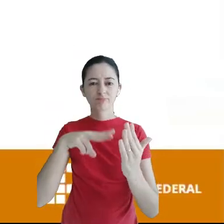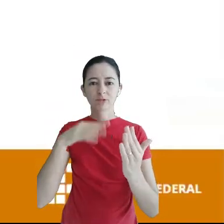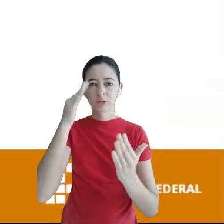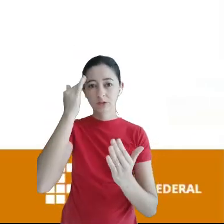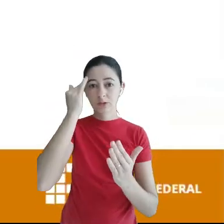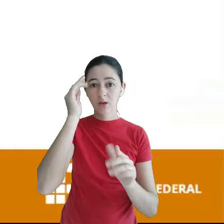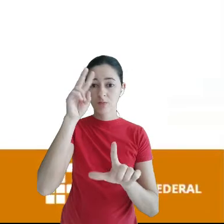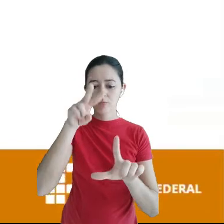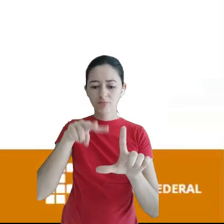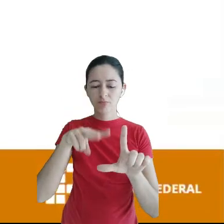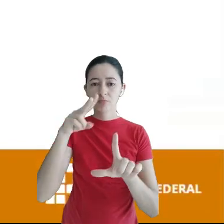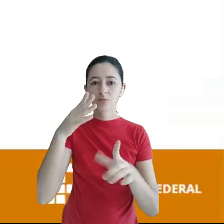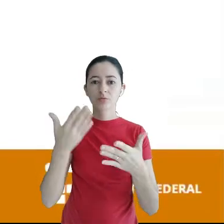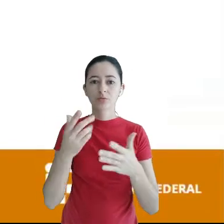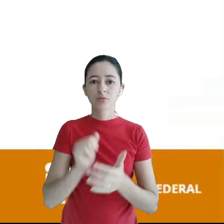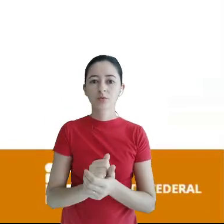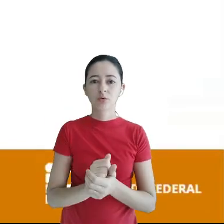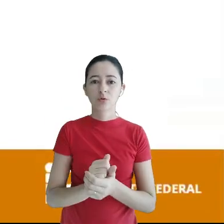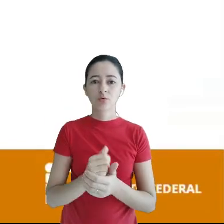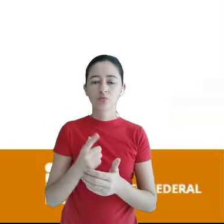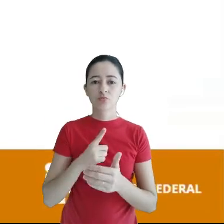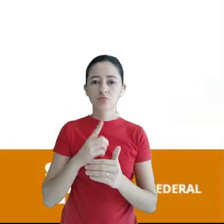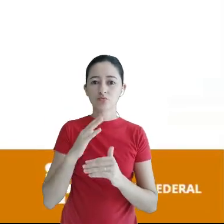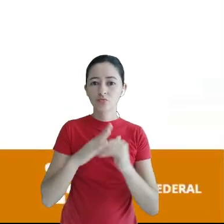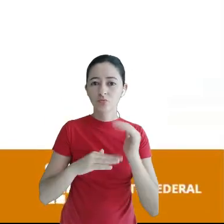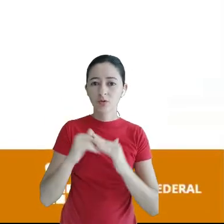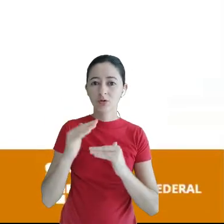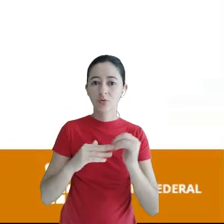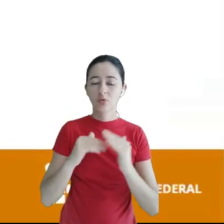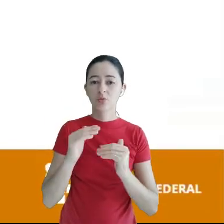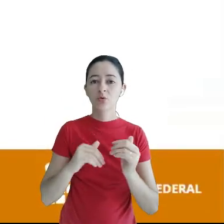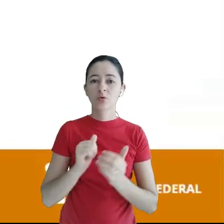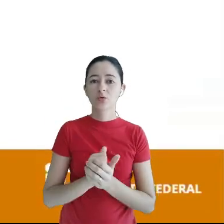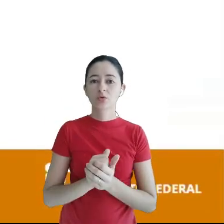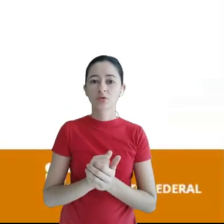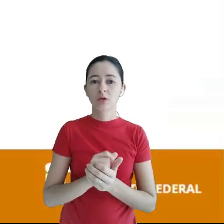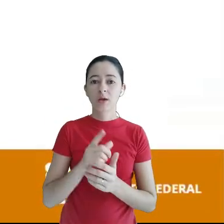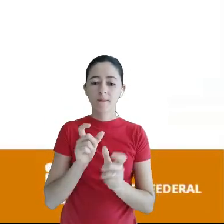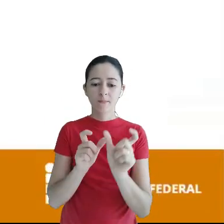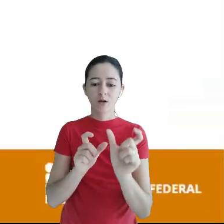relacionamento. Então, o jogador joga no time. Entendeu a ideia?